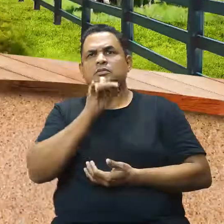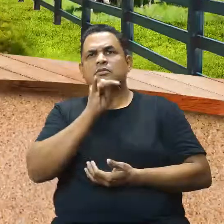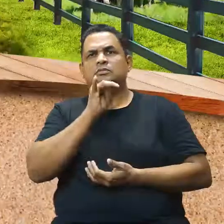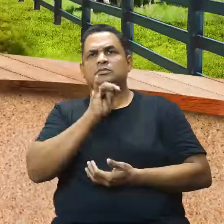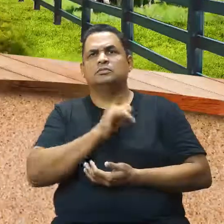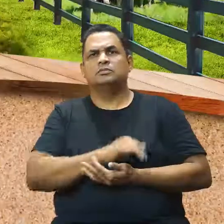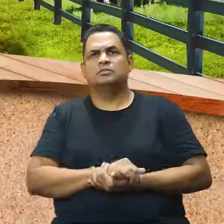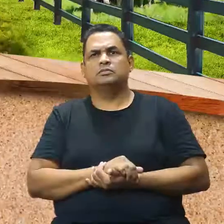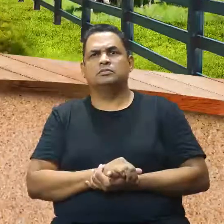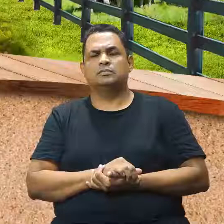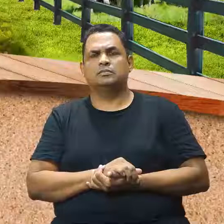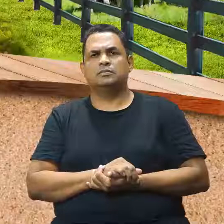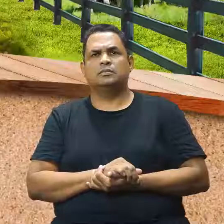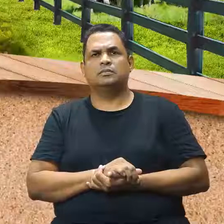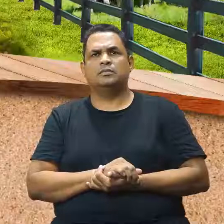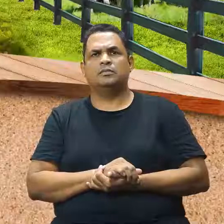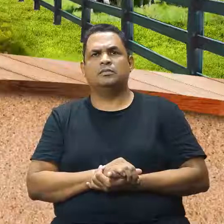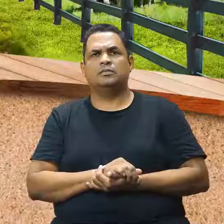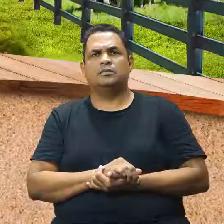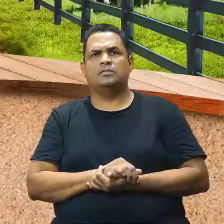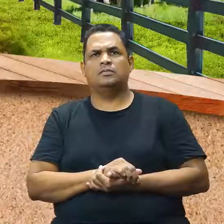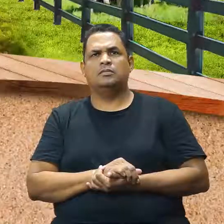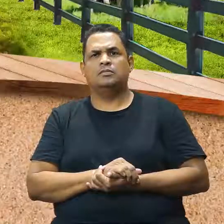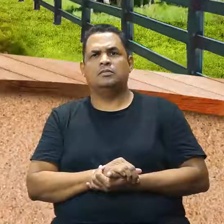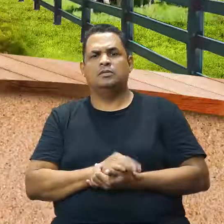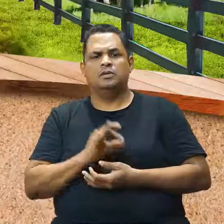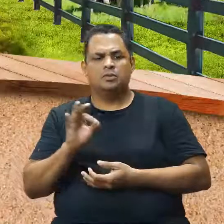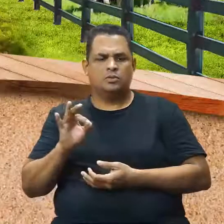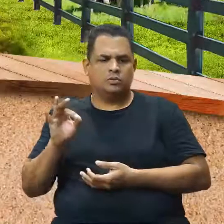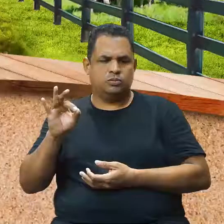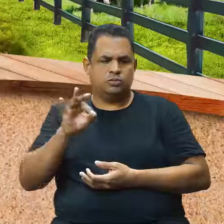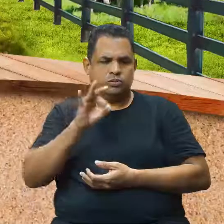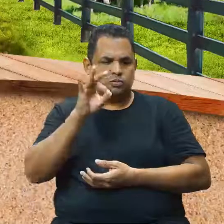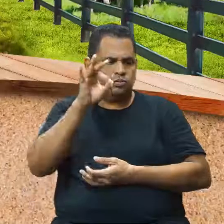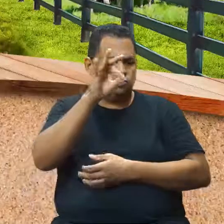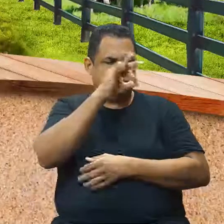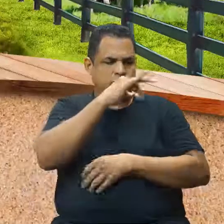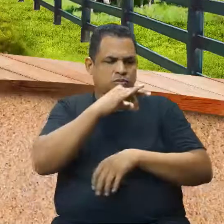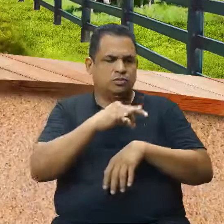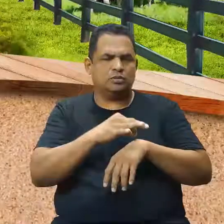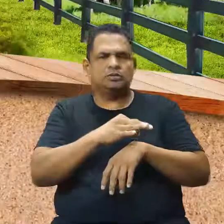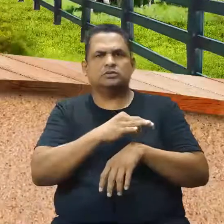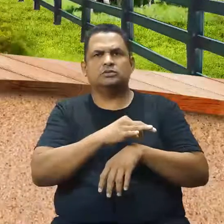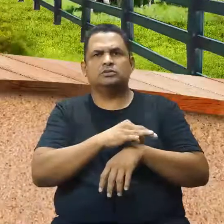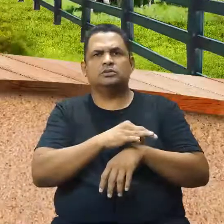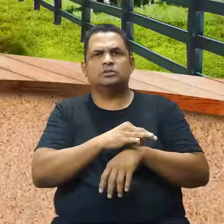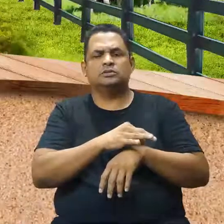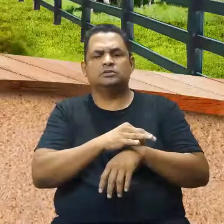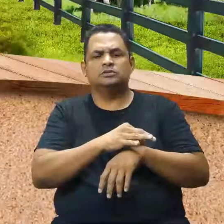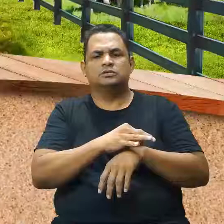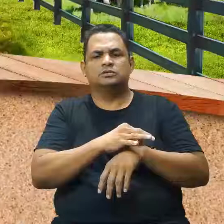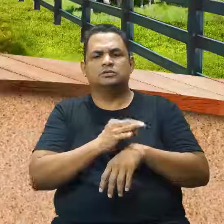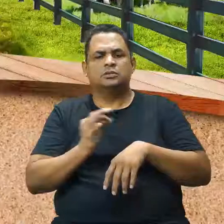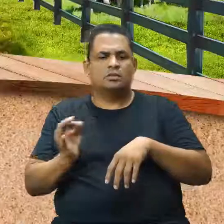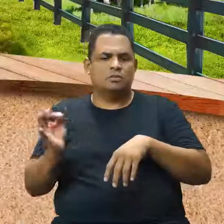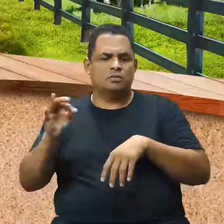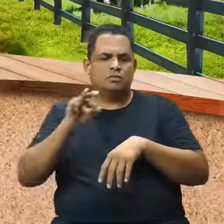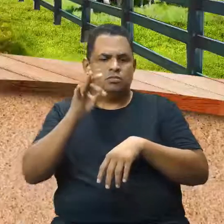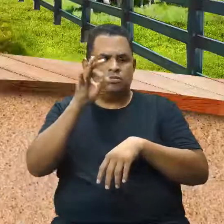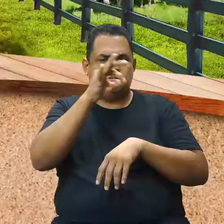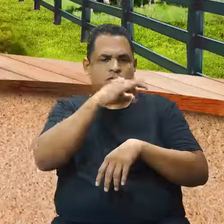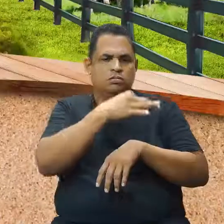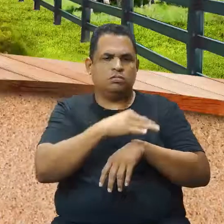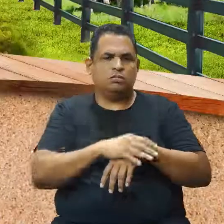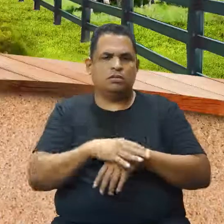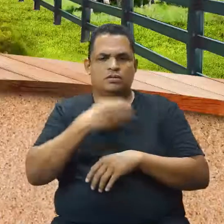Exemplo, a mosca da fruta. O que o senhor está fazendo agora, professor? Eu estou querendo deixar